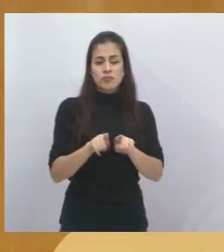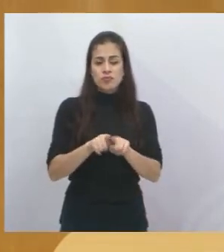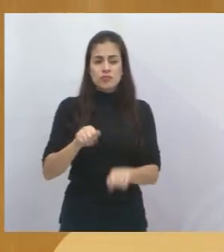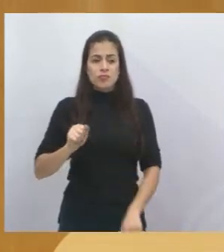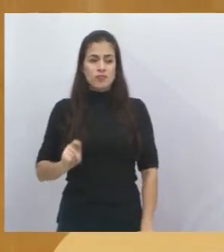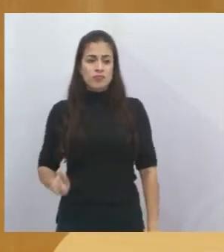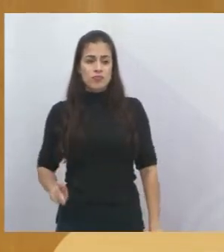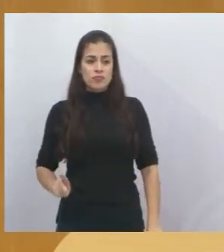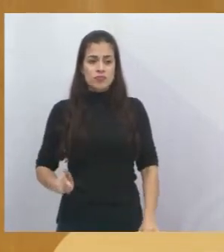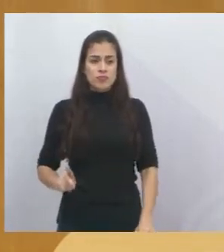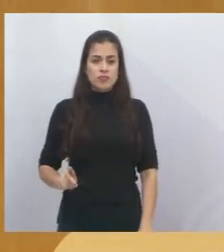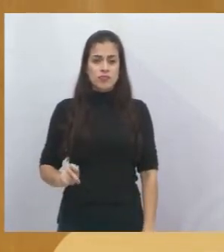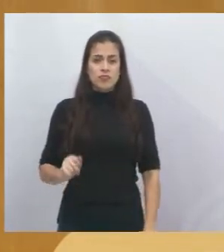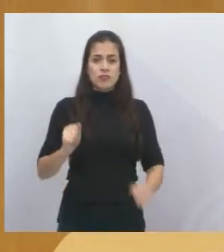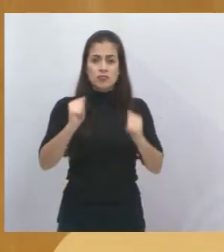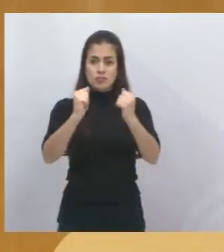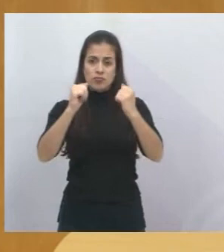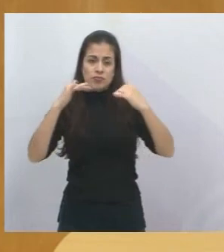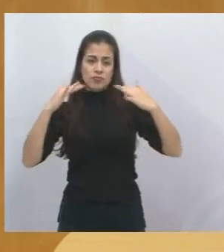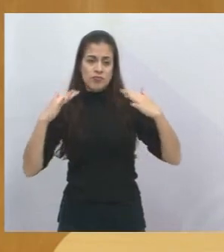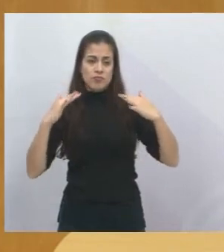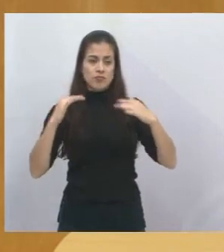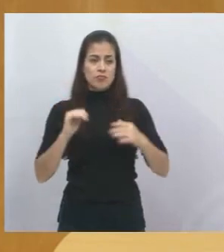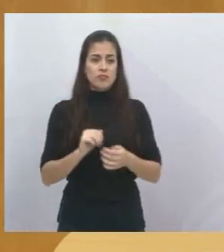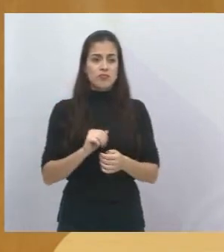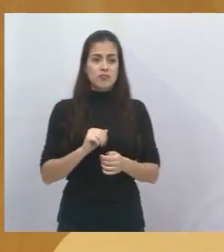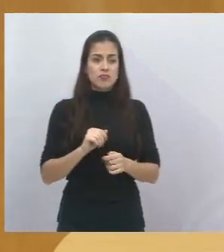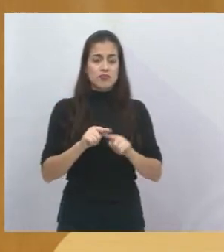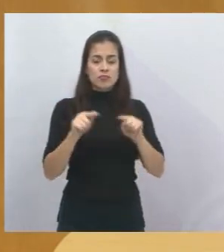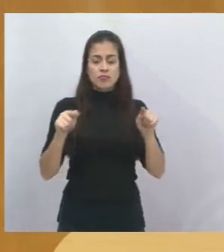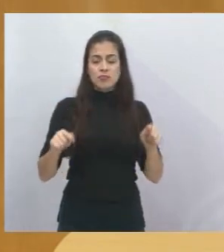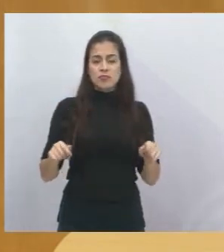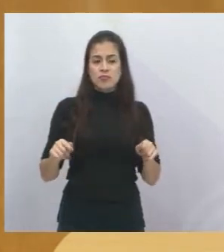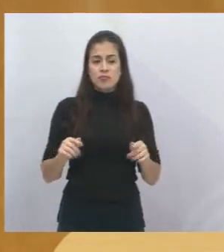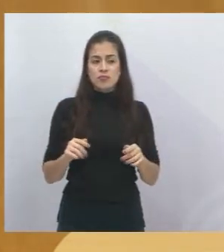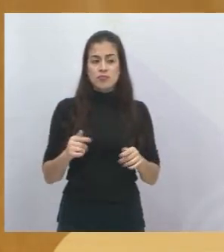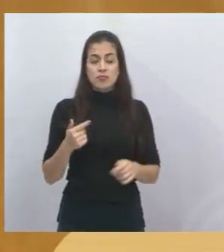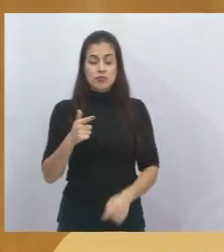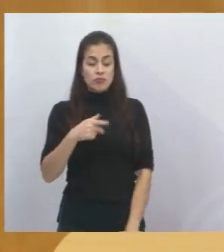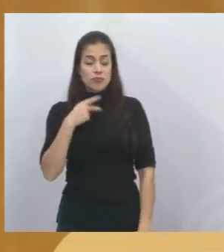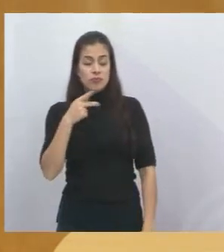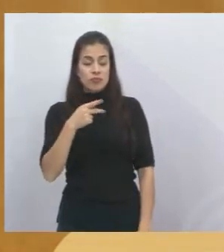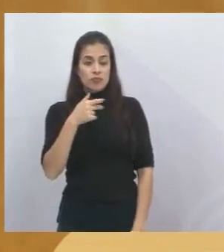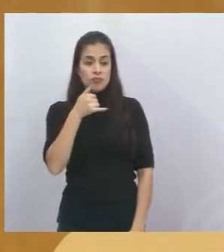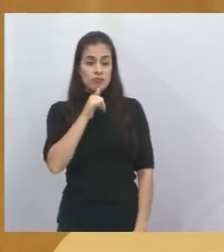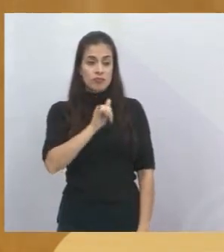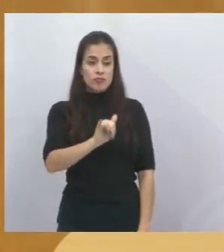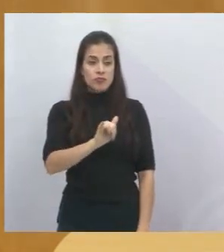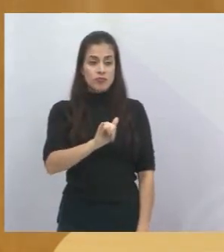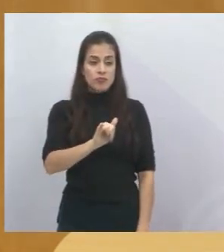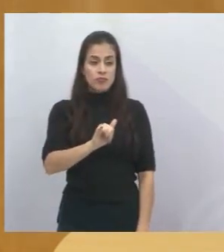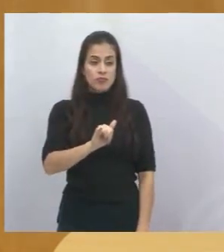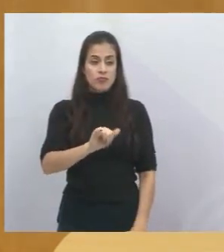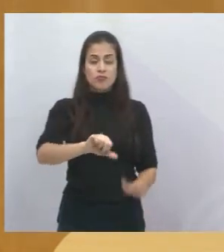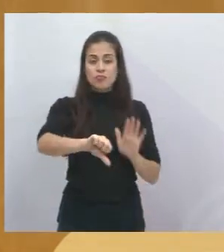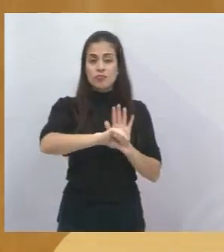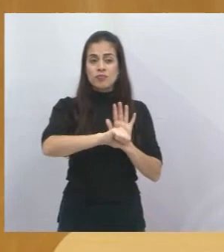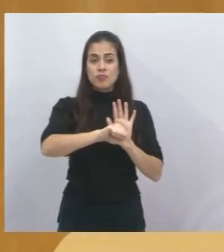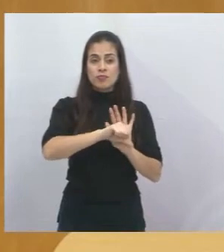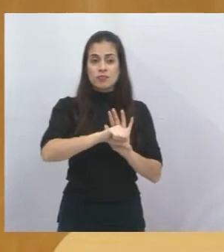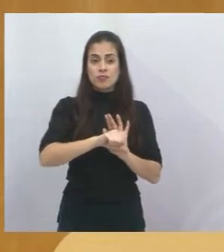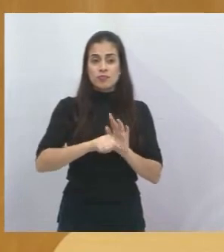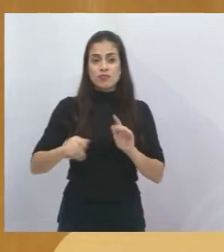na audiência pública eu falei, o maior crime, vereador Hernandes, que cometeu em relação aos aposentados, servidor público, foi quando na